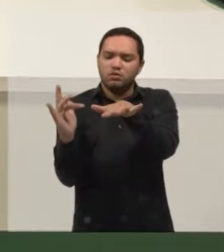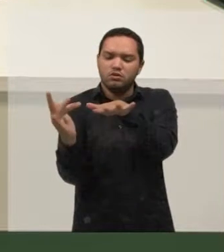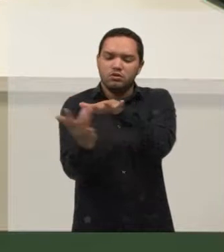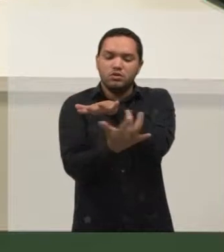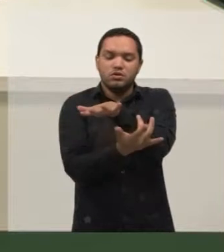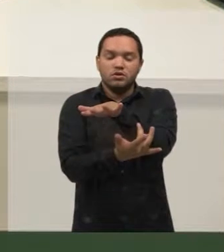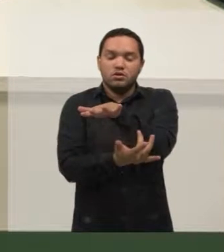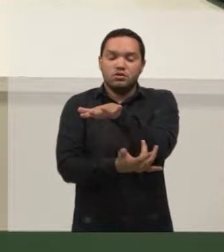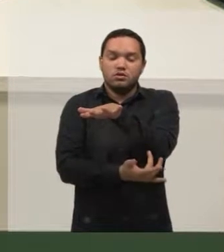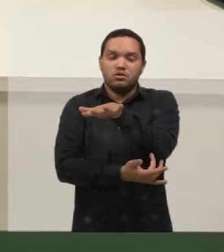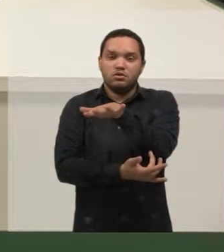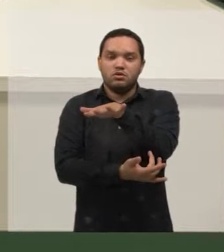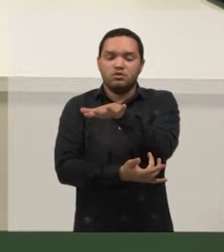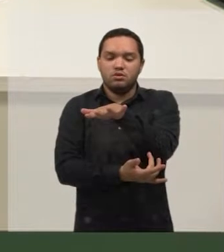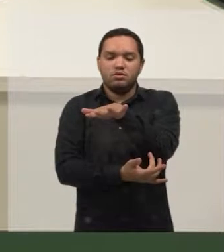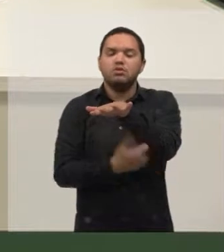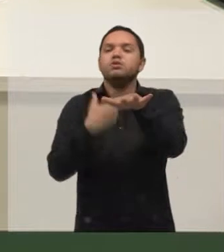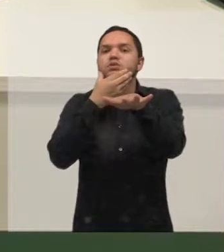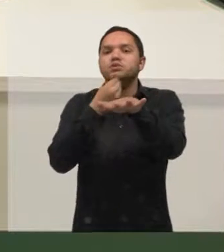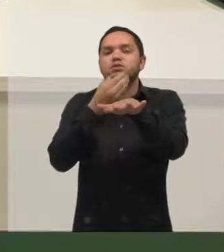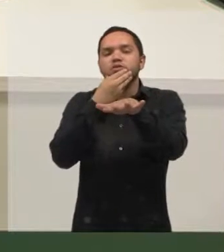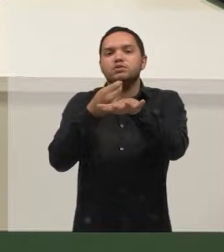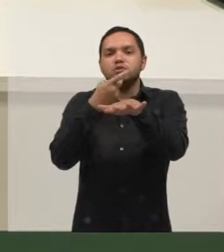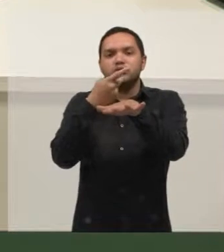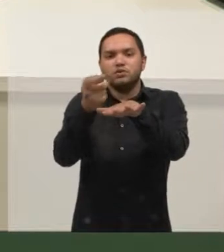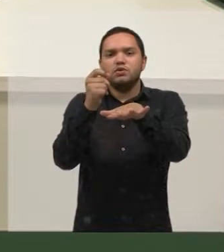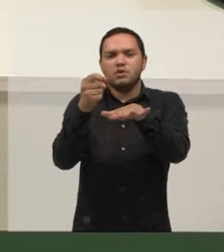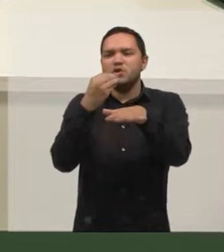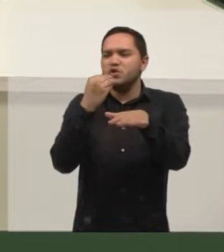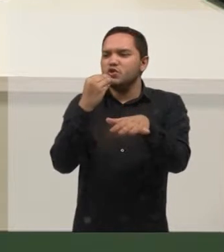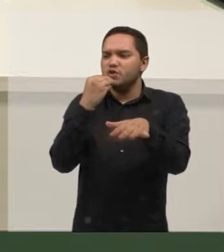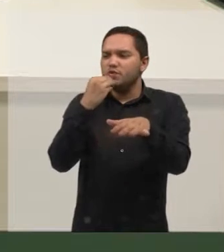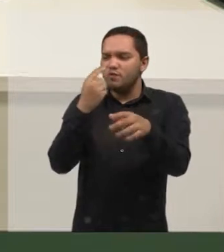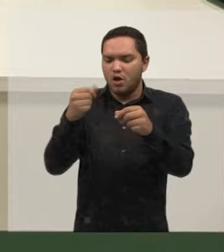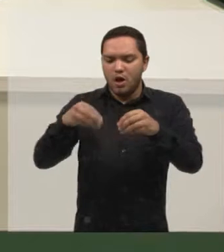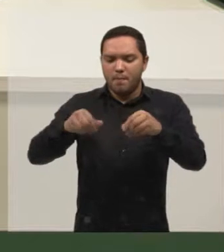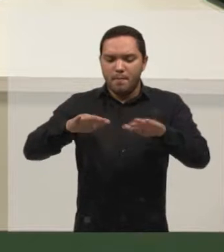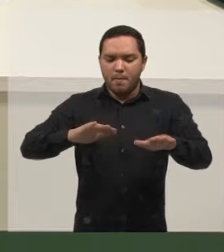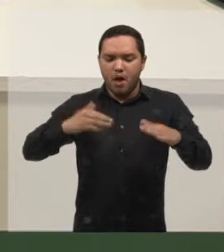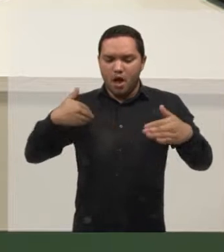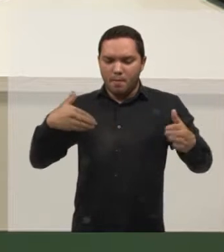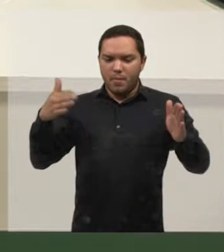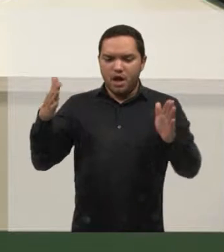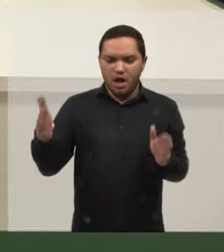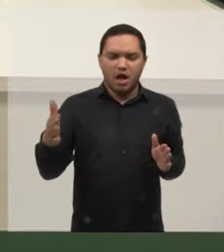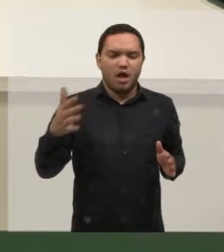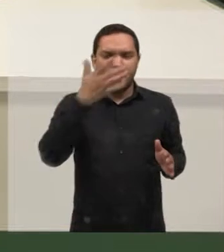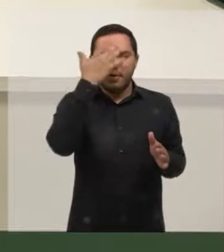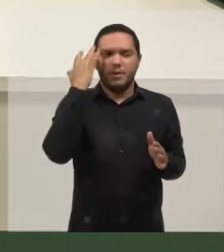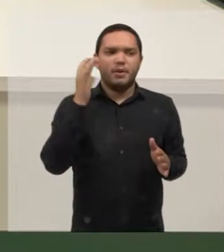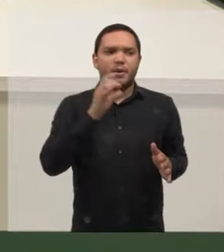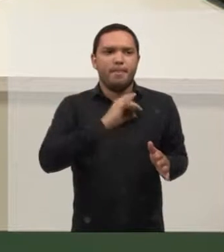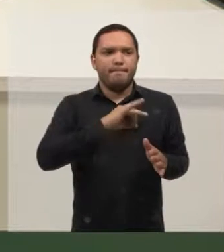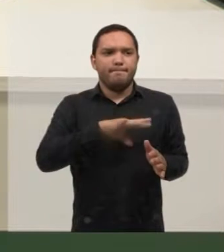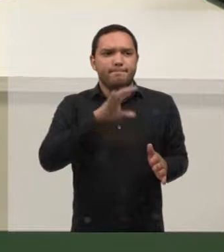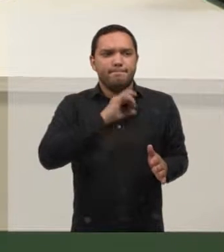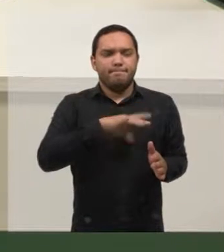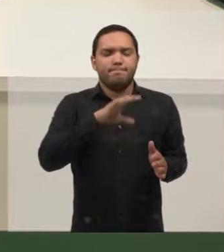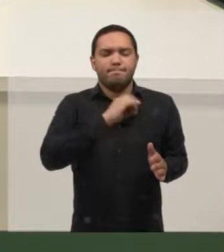o rapaz diz assim, rapaz, deve ter sido a barragem, está todo mundo com medo de ir. Entendeu? O vídeo que está